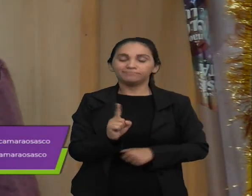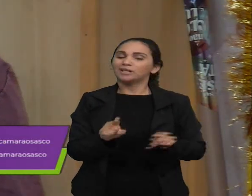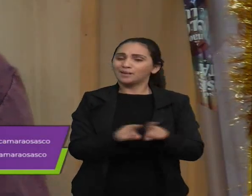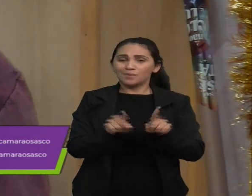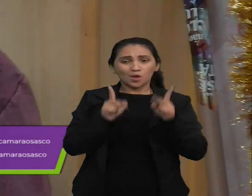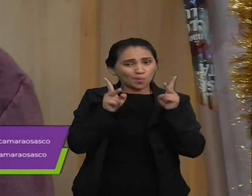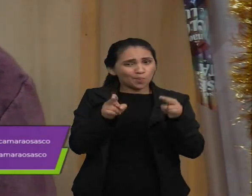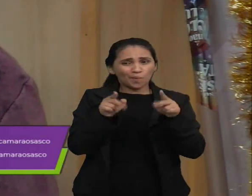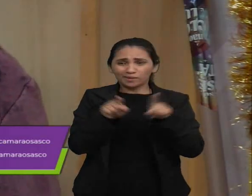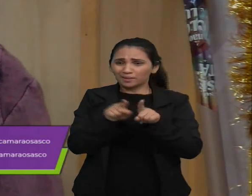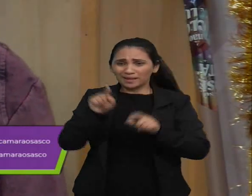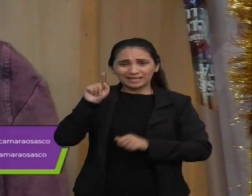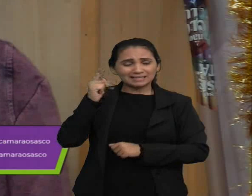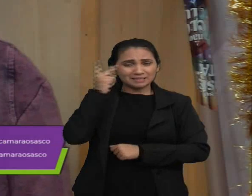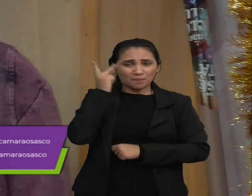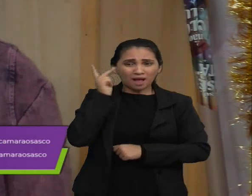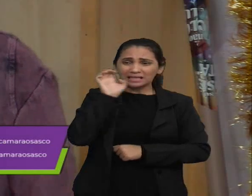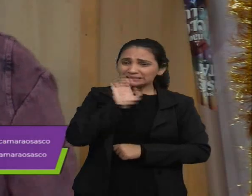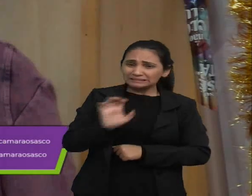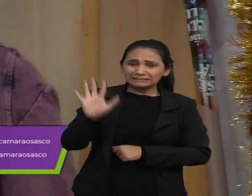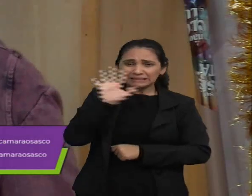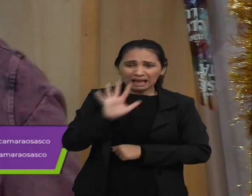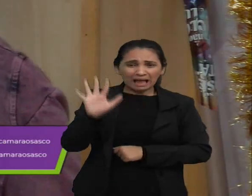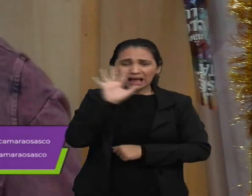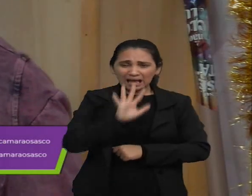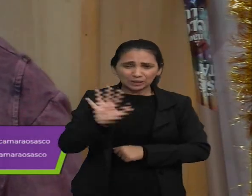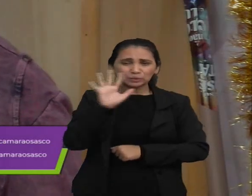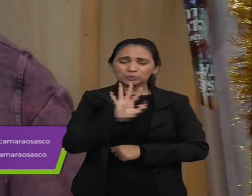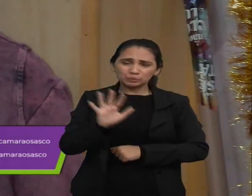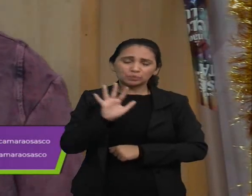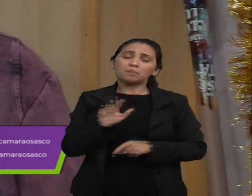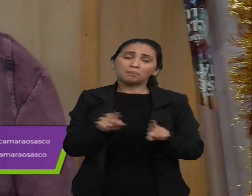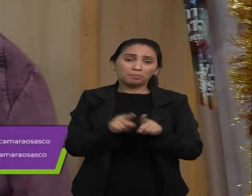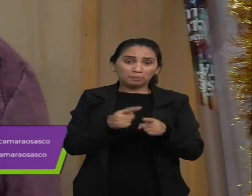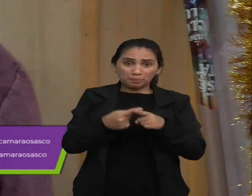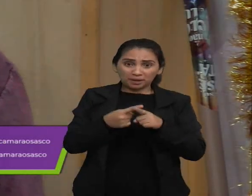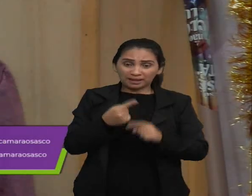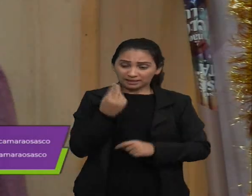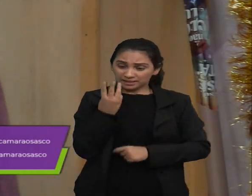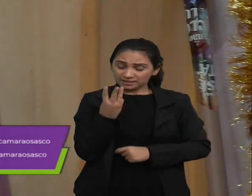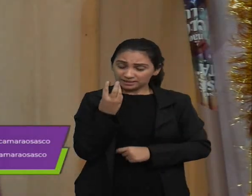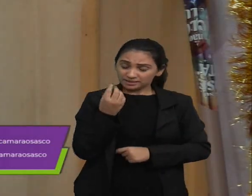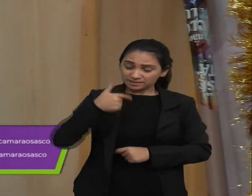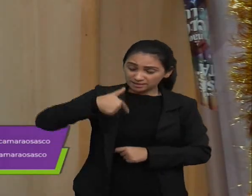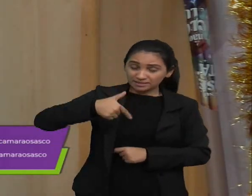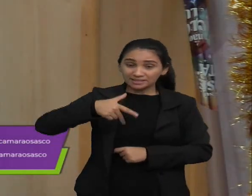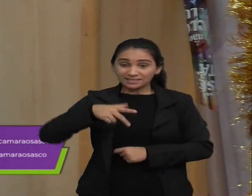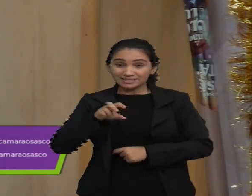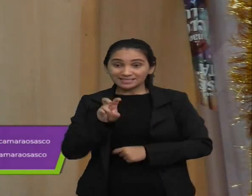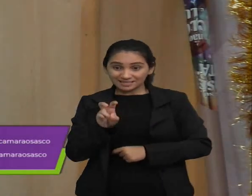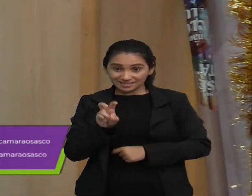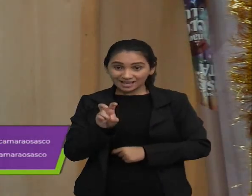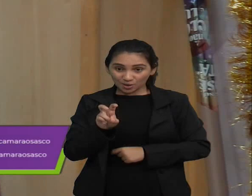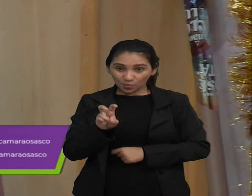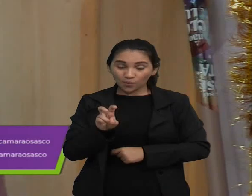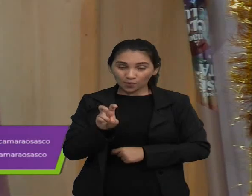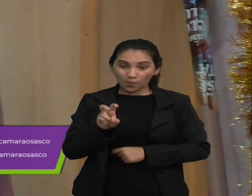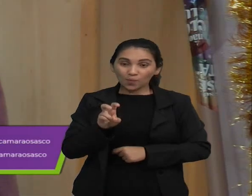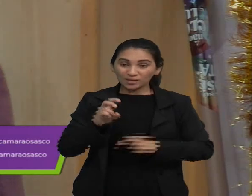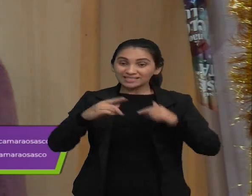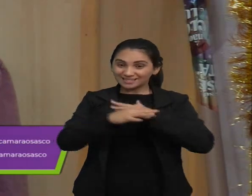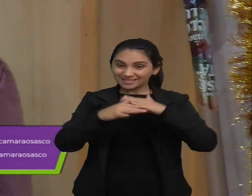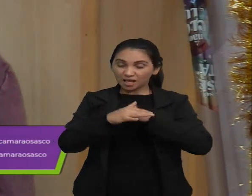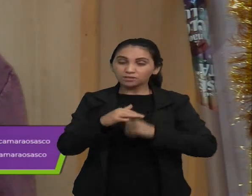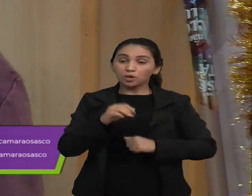do Estado não vão antecipar nada, porque dos 375 municípios que a Sabesp opera,